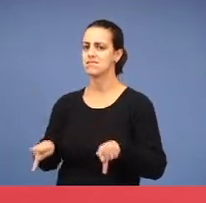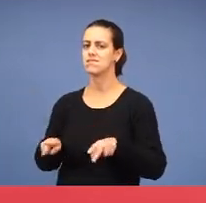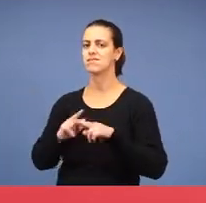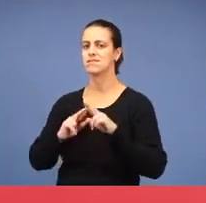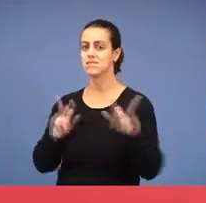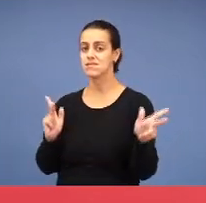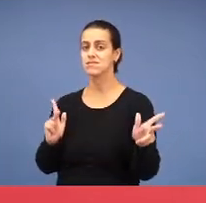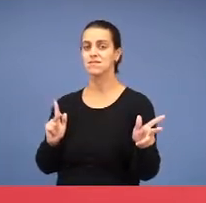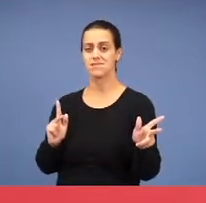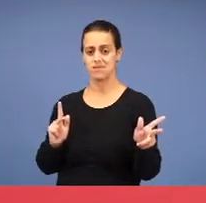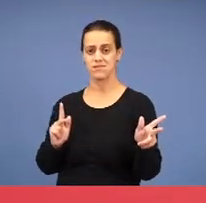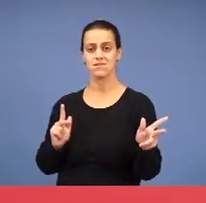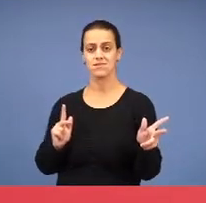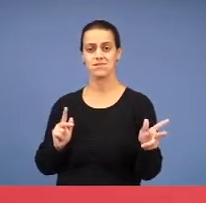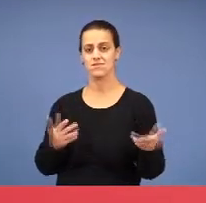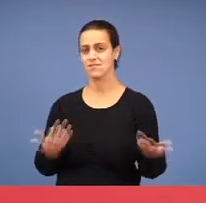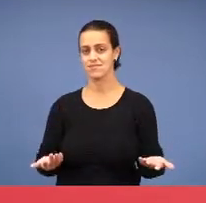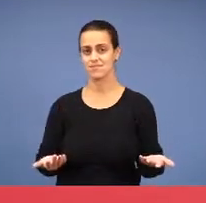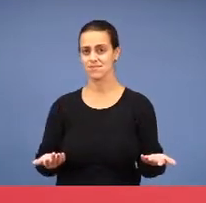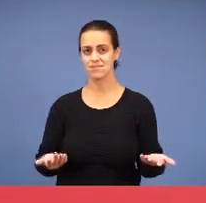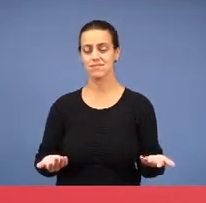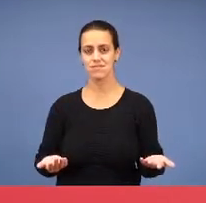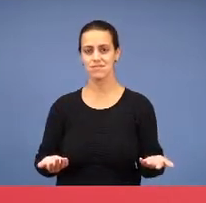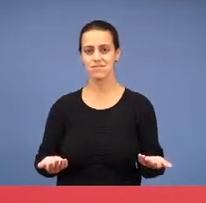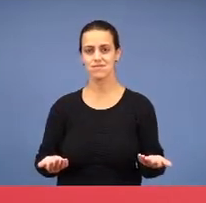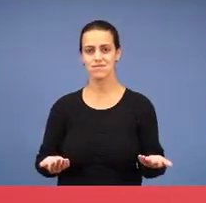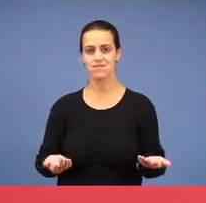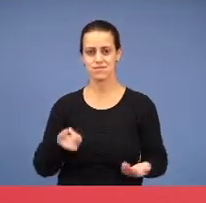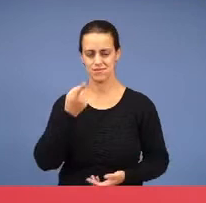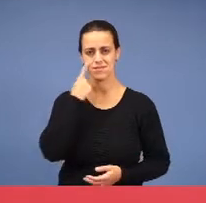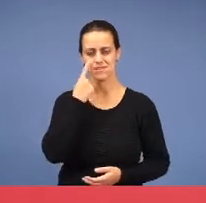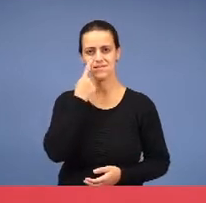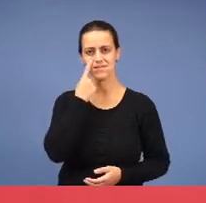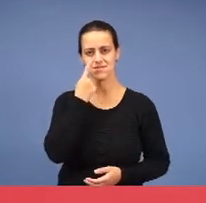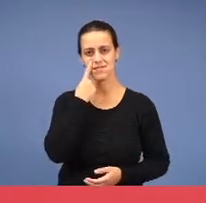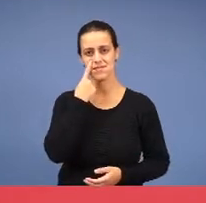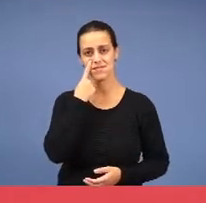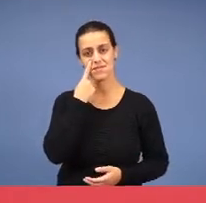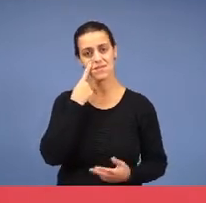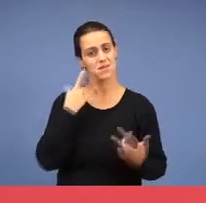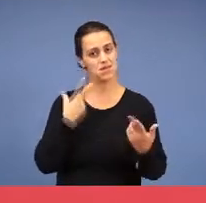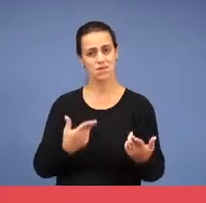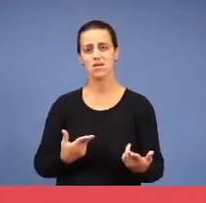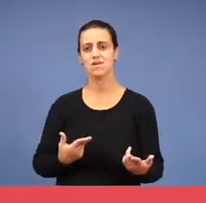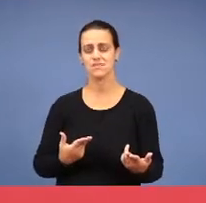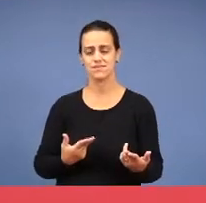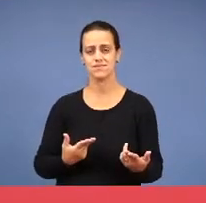Zorro e que nunca vai pegar. Então, veja aqui, é exatamente isso.